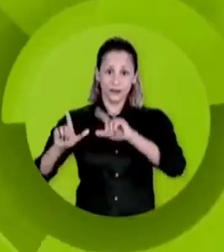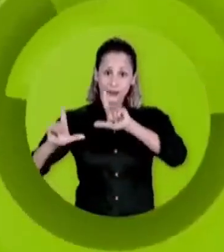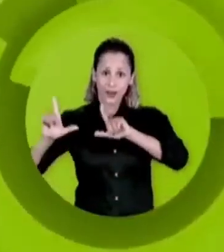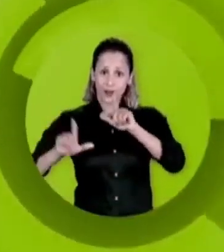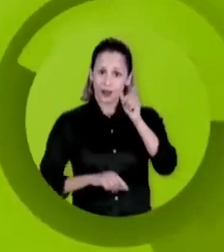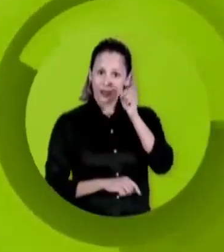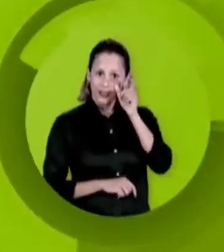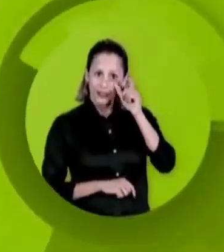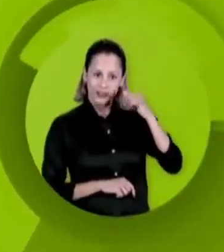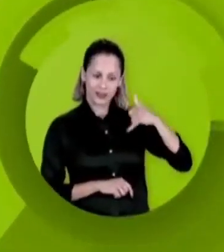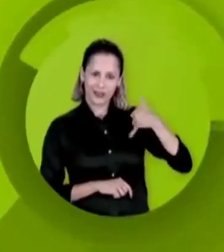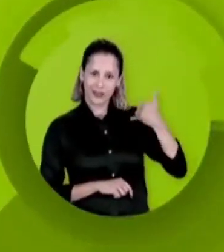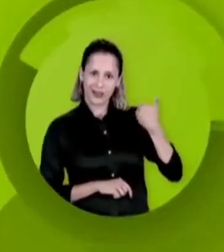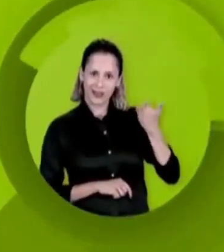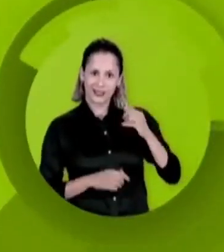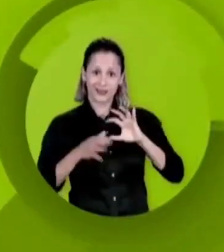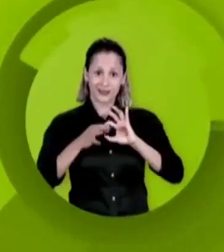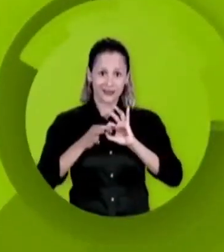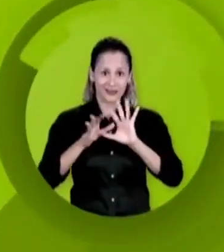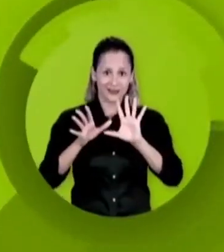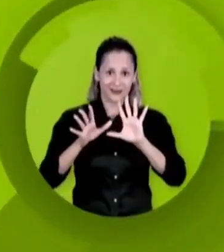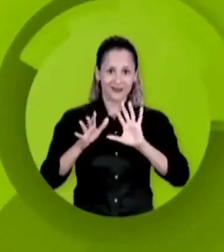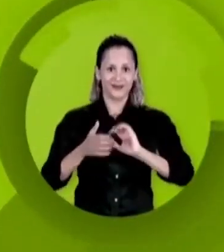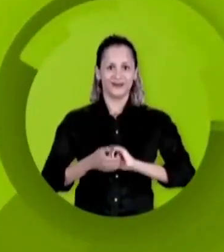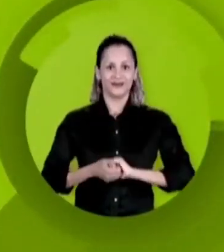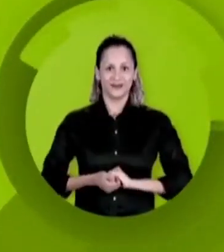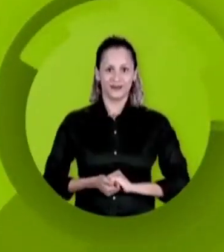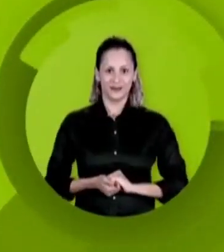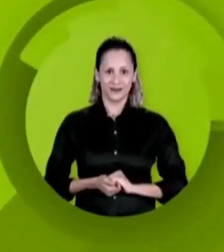o programa a seguir é livre para todos os